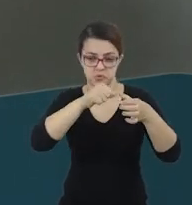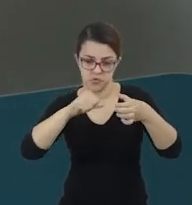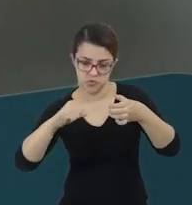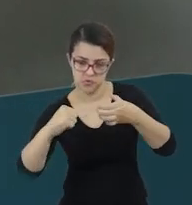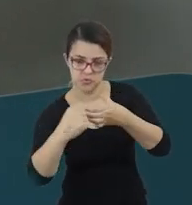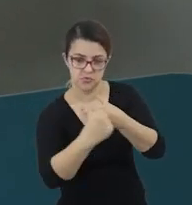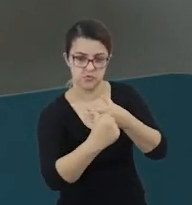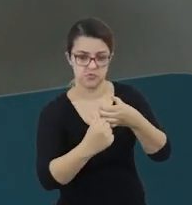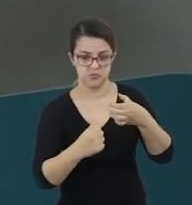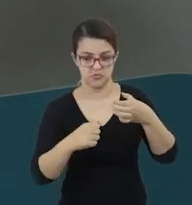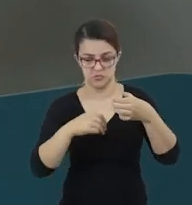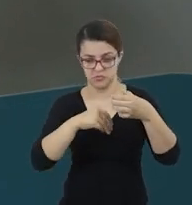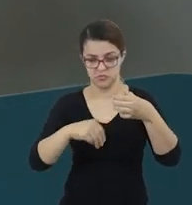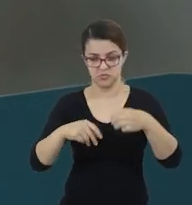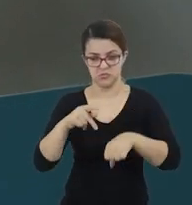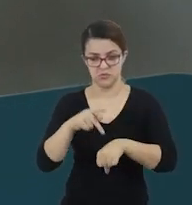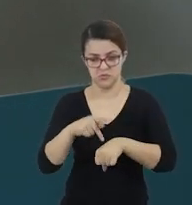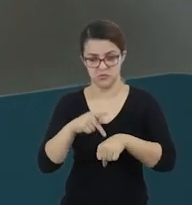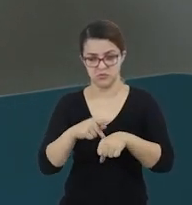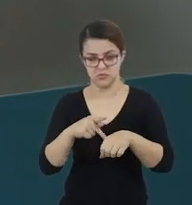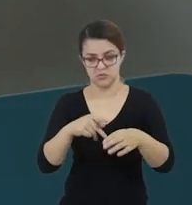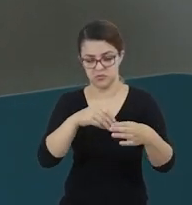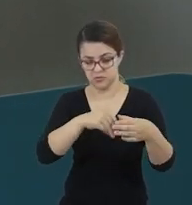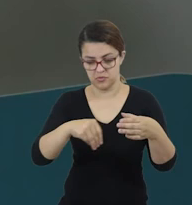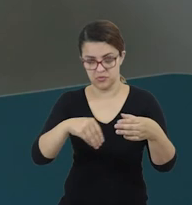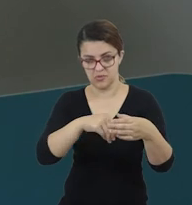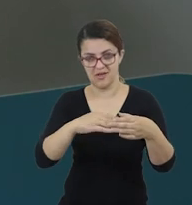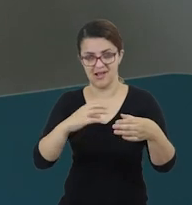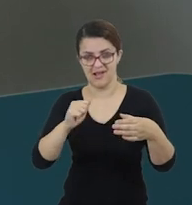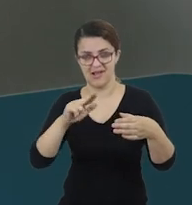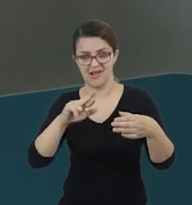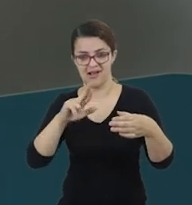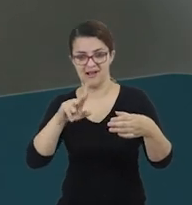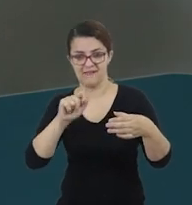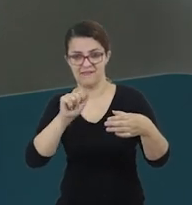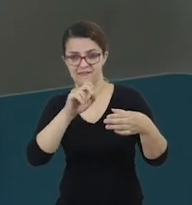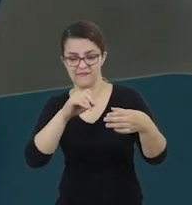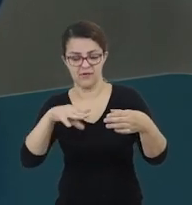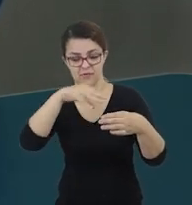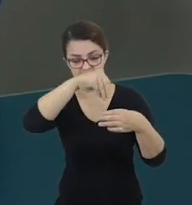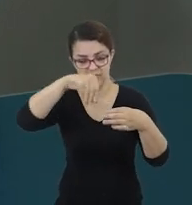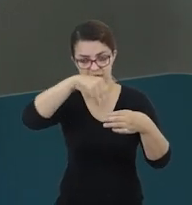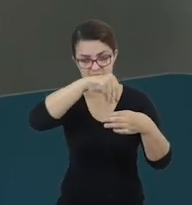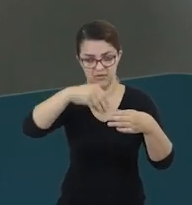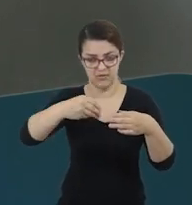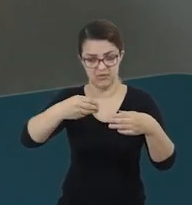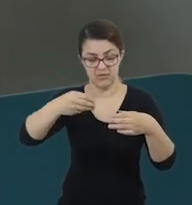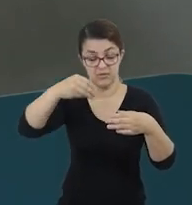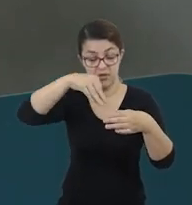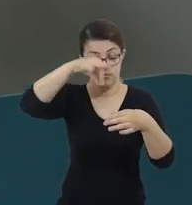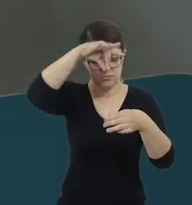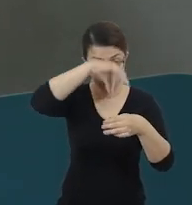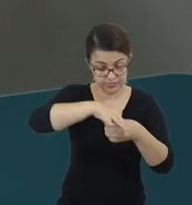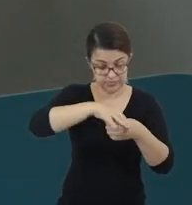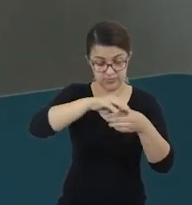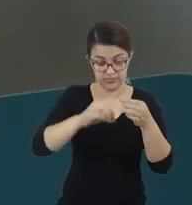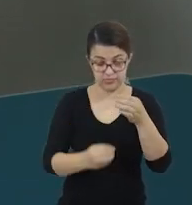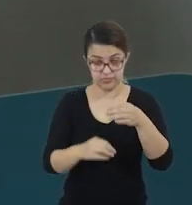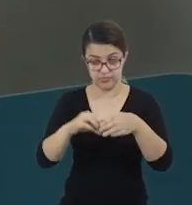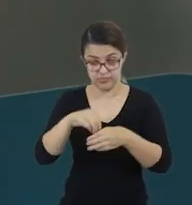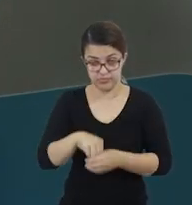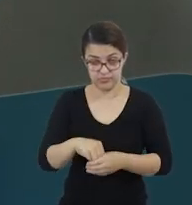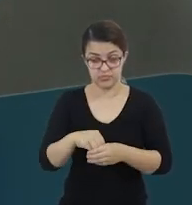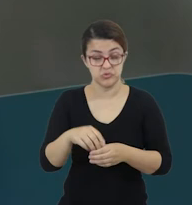formação, ó, pedregulho, carvão, a terra, as plantas e o plástico para vedar. E aí você vai observar diariamente